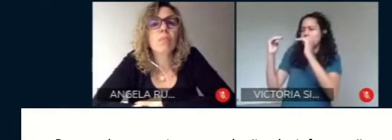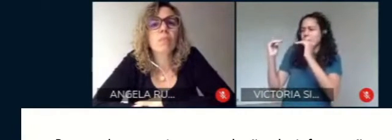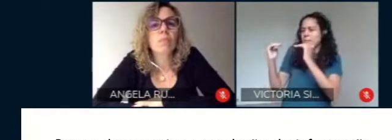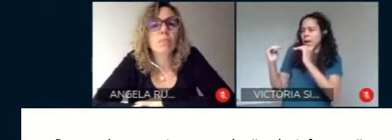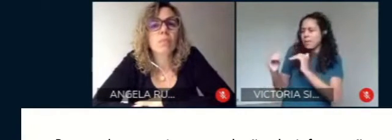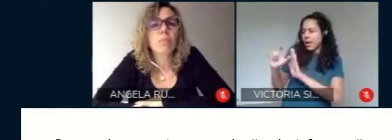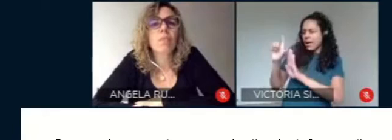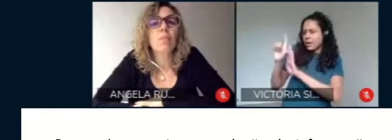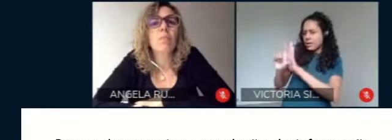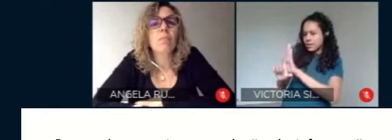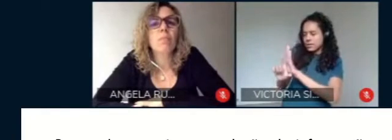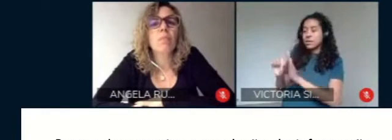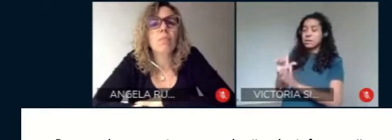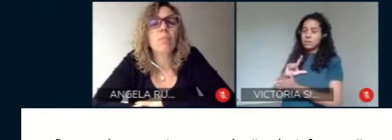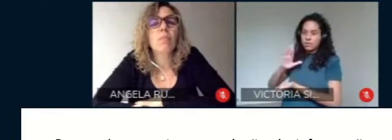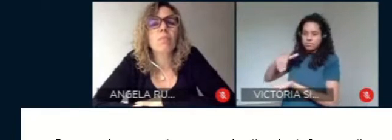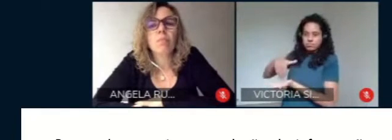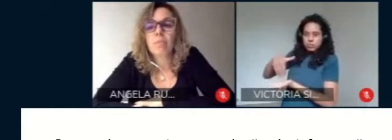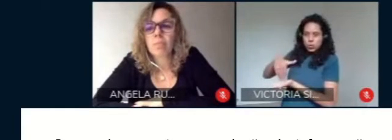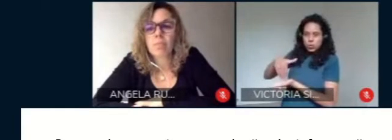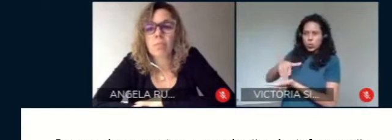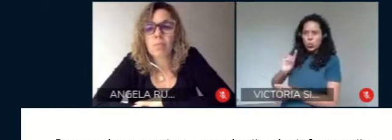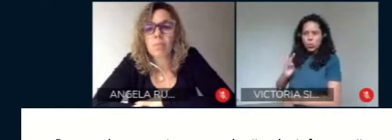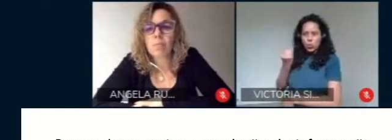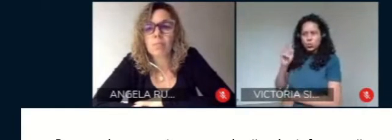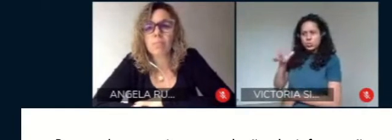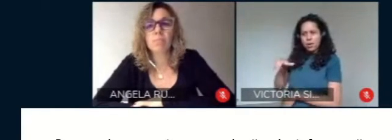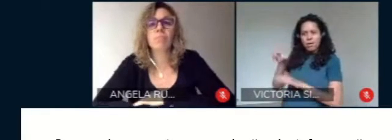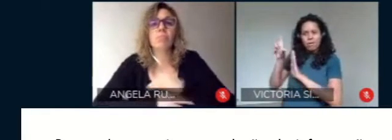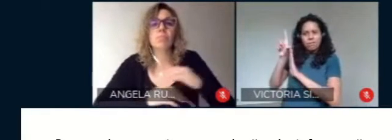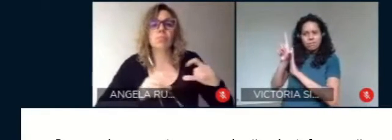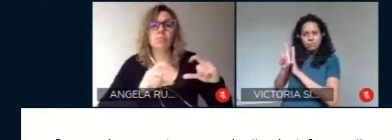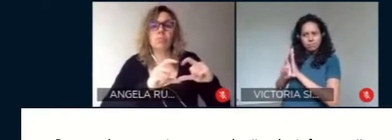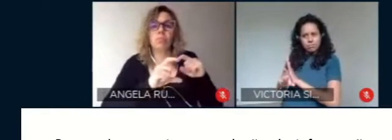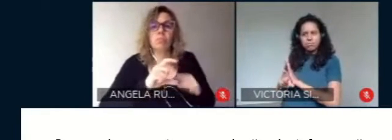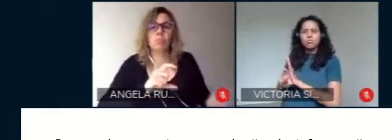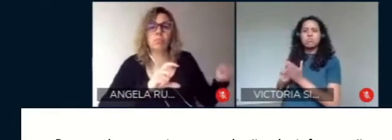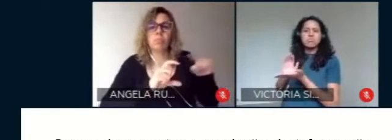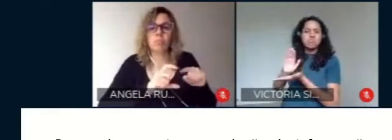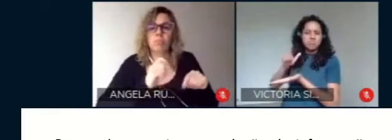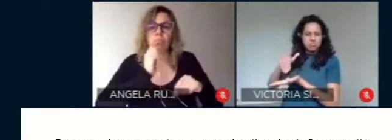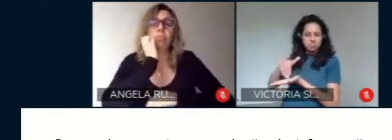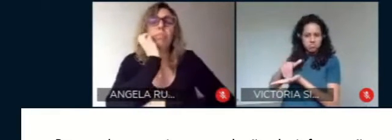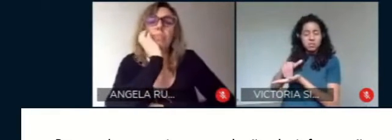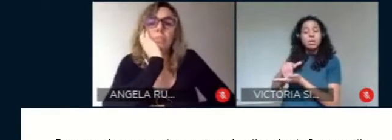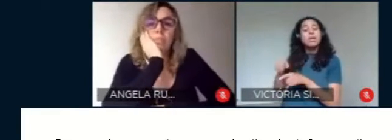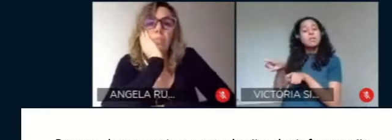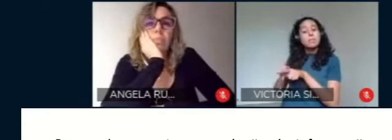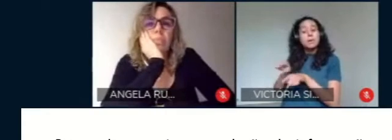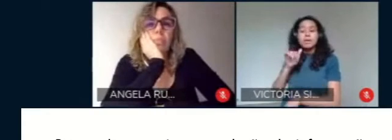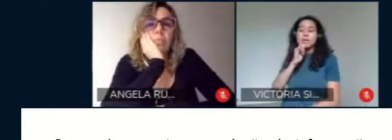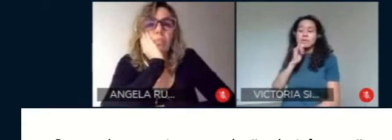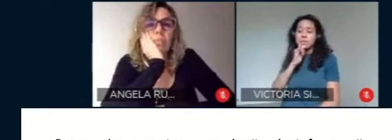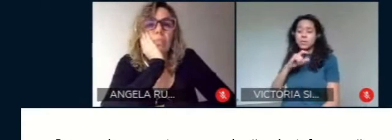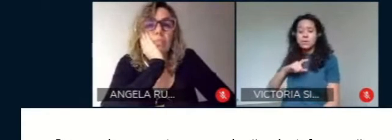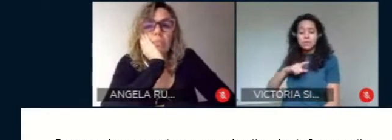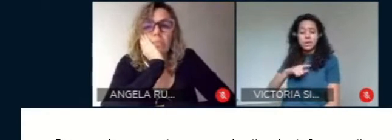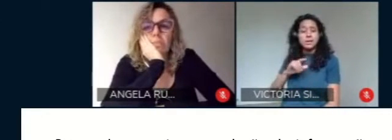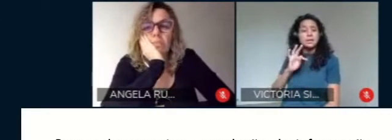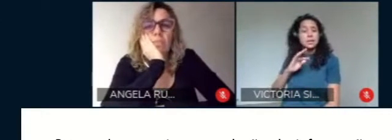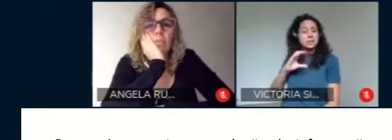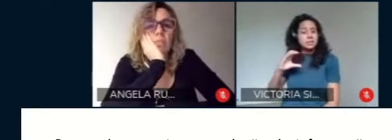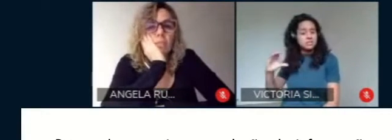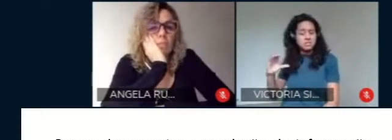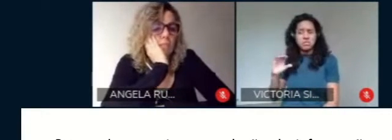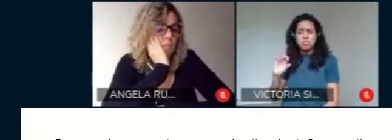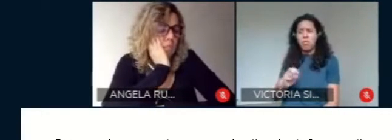quando a gente está sintetizando e produzindo, que é escrevendo o texto final, né, o teu TCC, o teu trabalho final de disciplina, ou